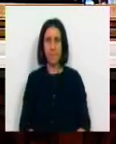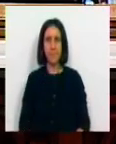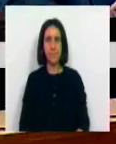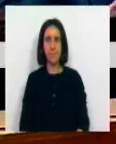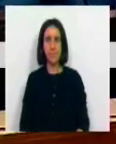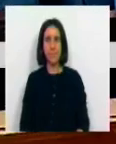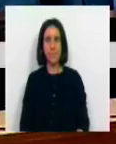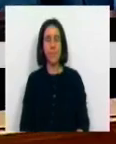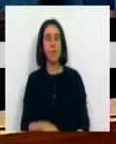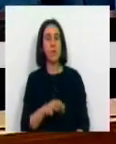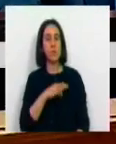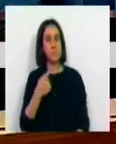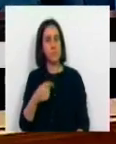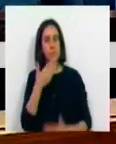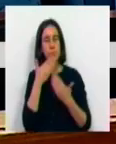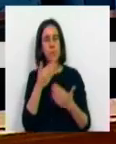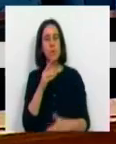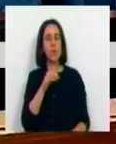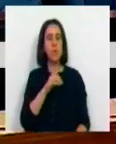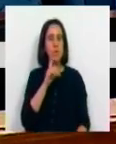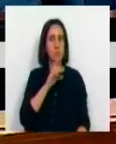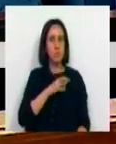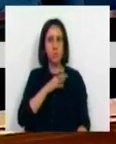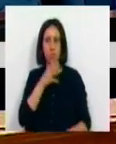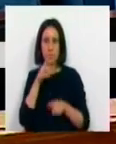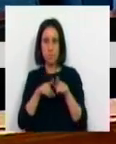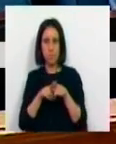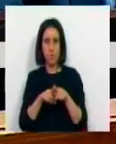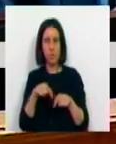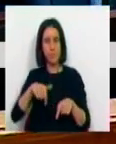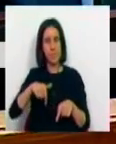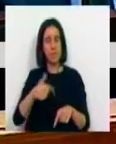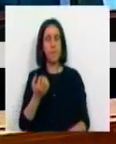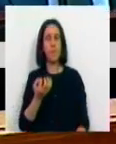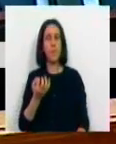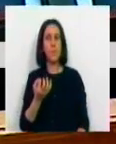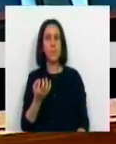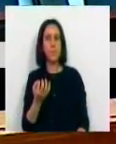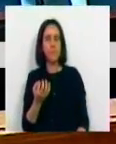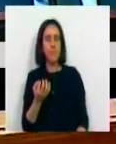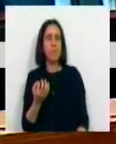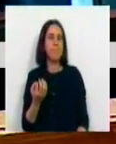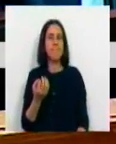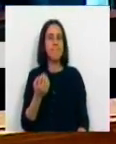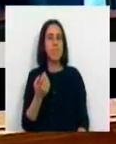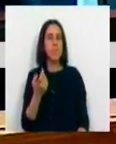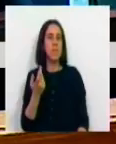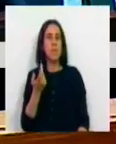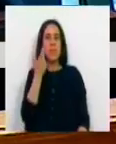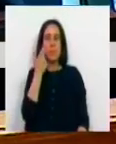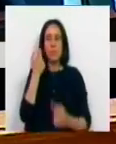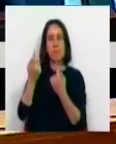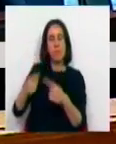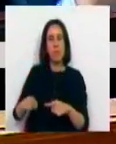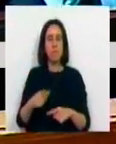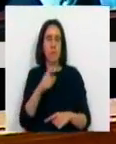Muito obrigado, Sr. Presidente. Senhoras e senhores deputados, assistimos aqui a um exercício de hipocrisia, de disfarçatez por parte da Sra.